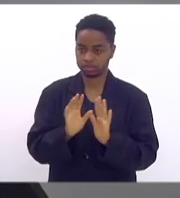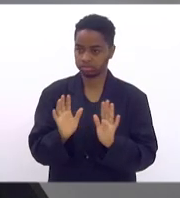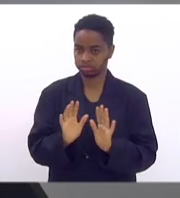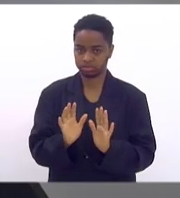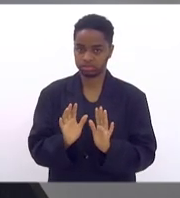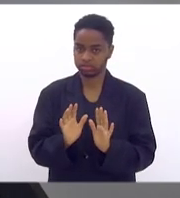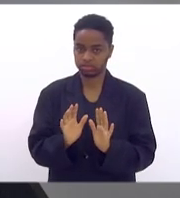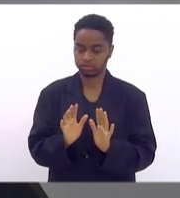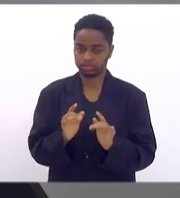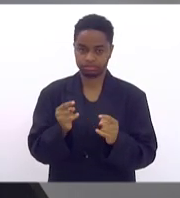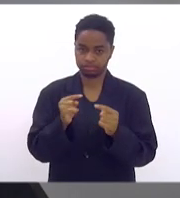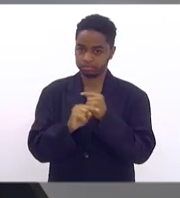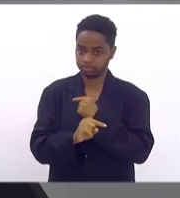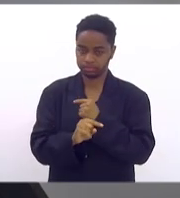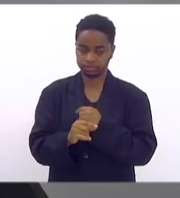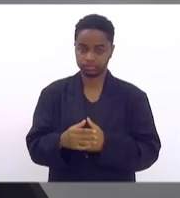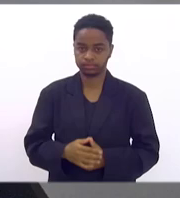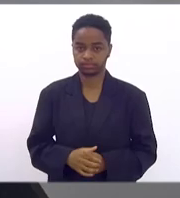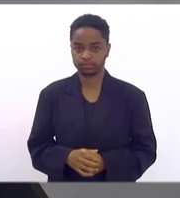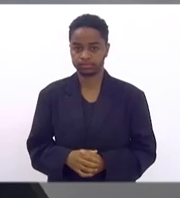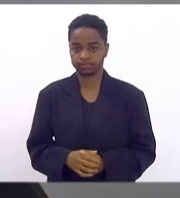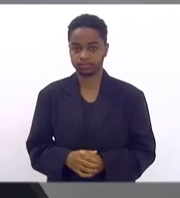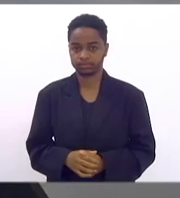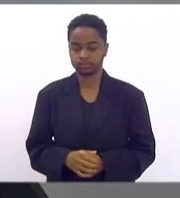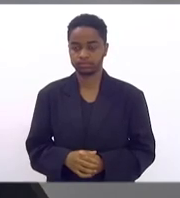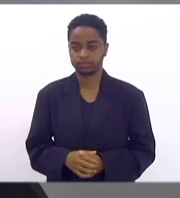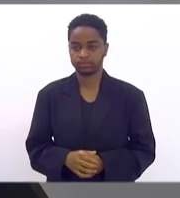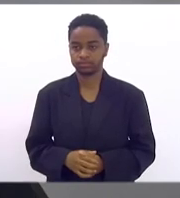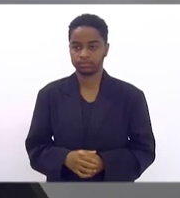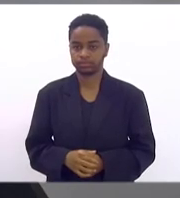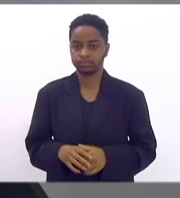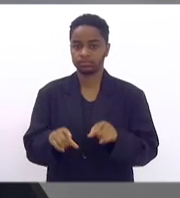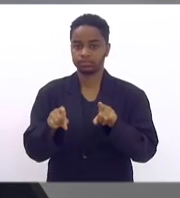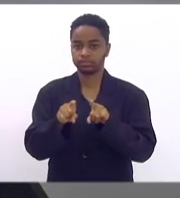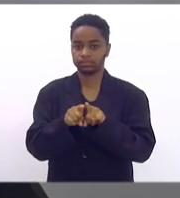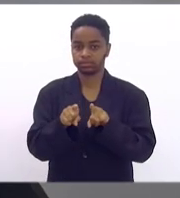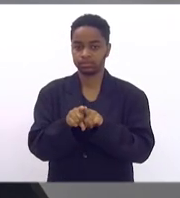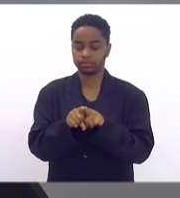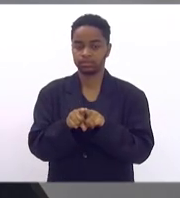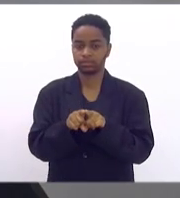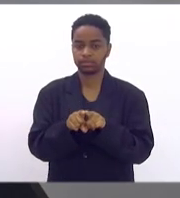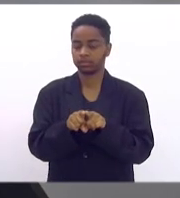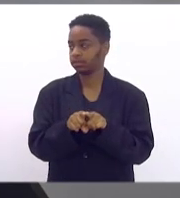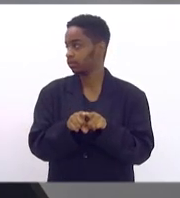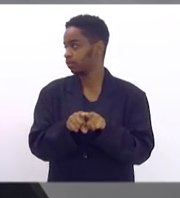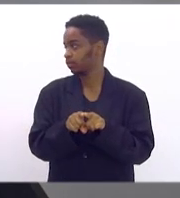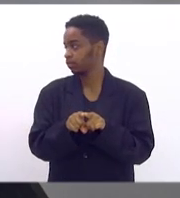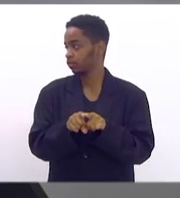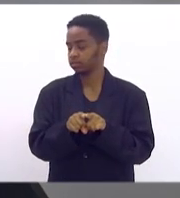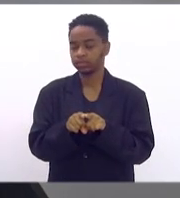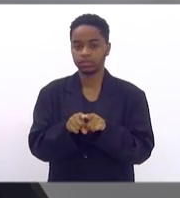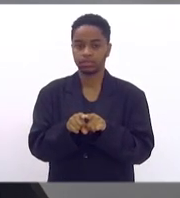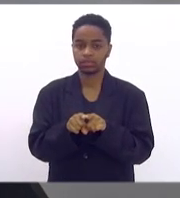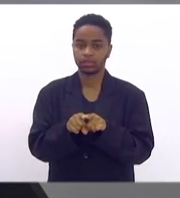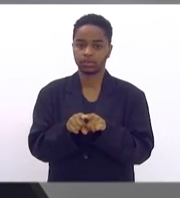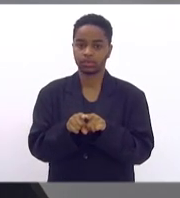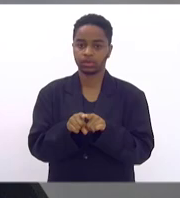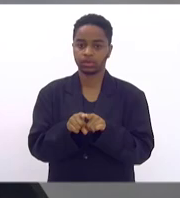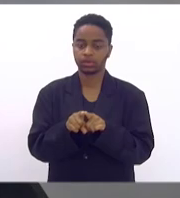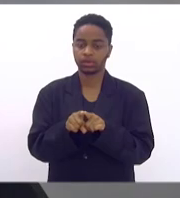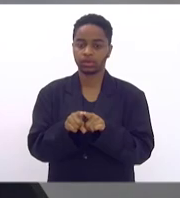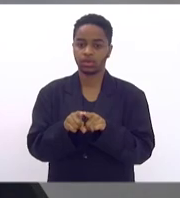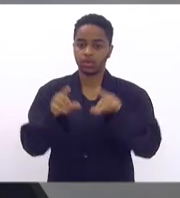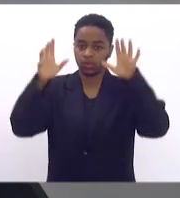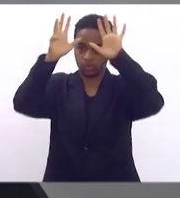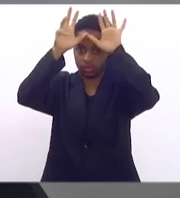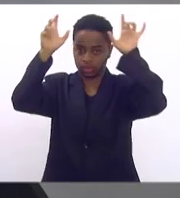a partir da reunião conjunta desta CPI. E a própria, também, o Tribunal